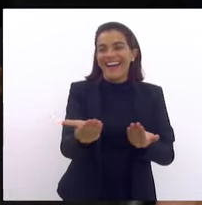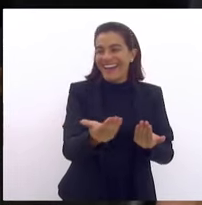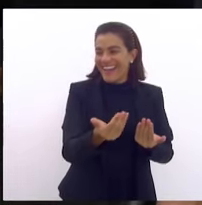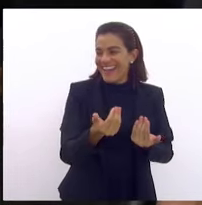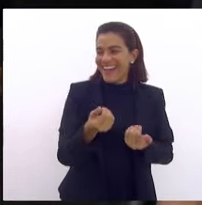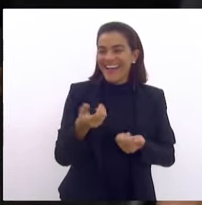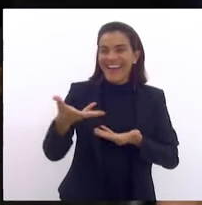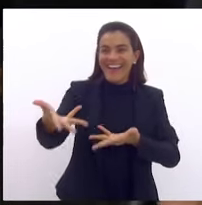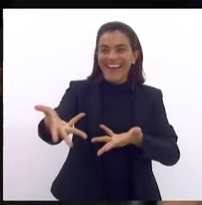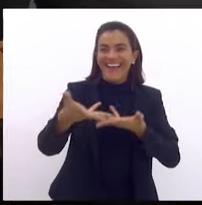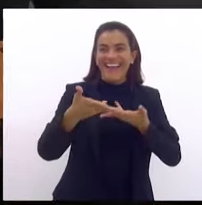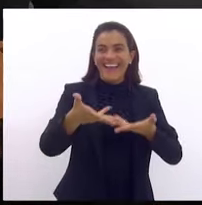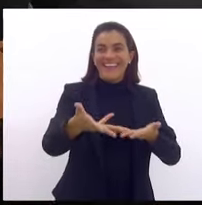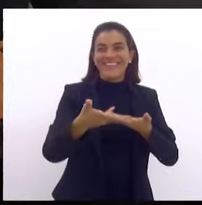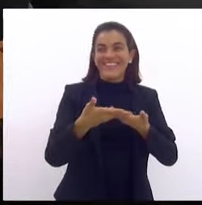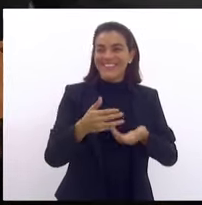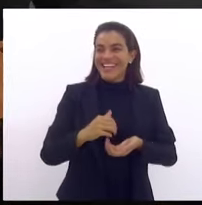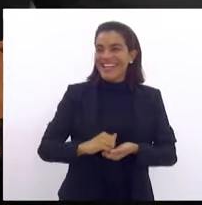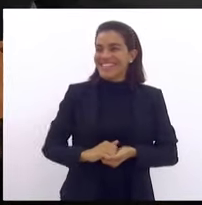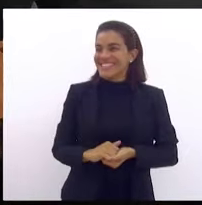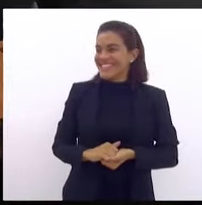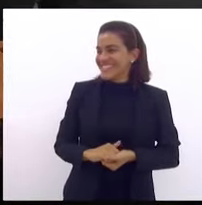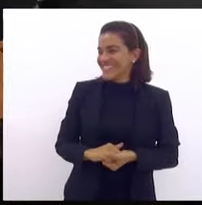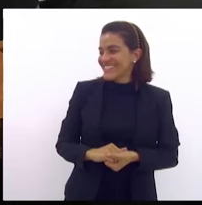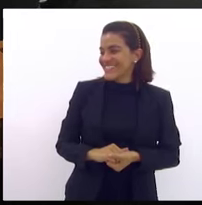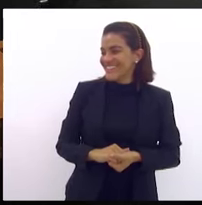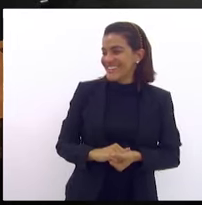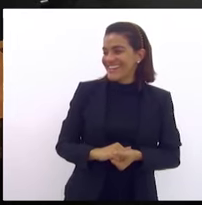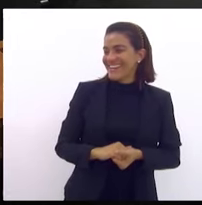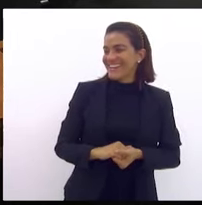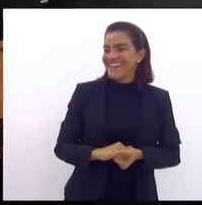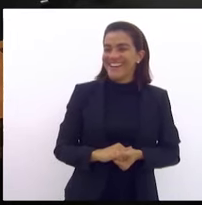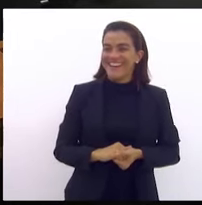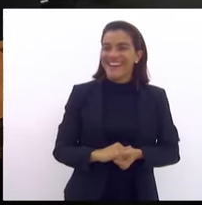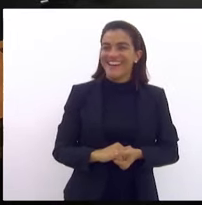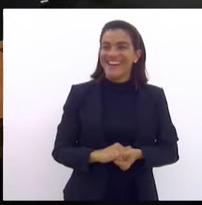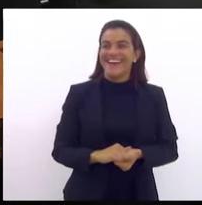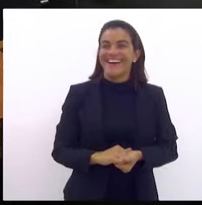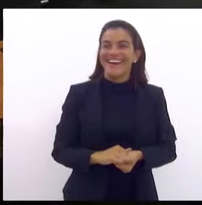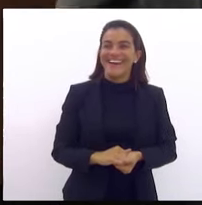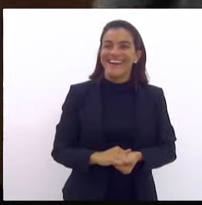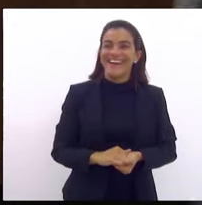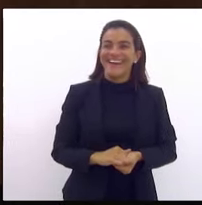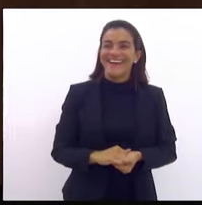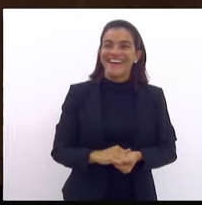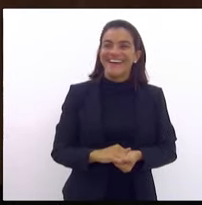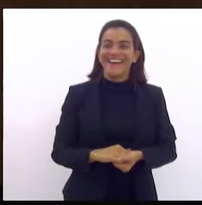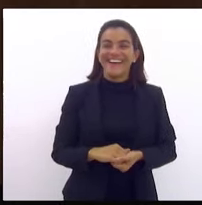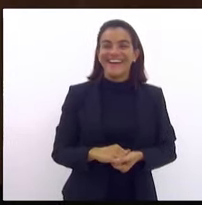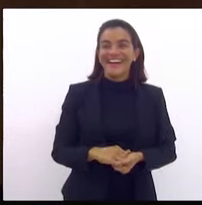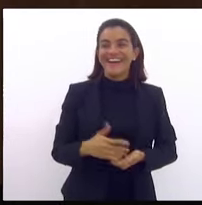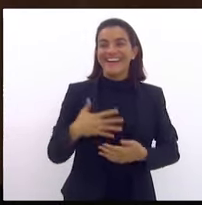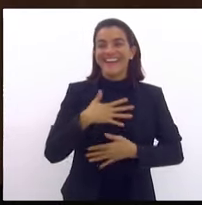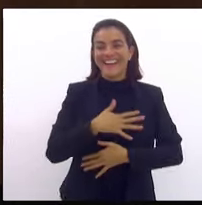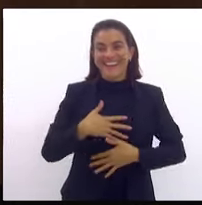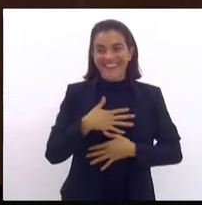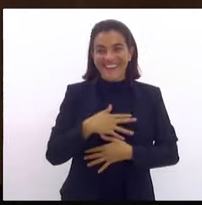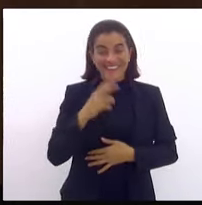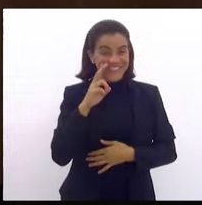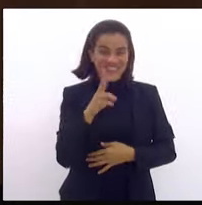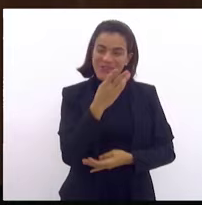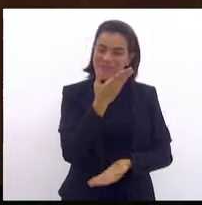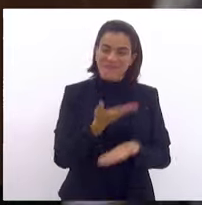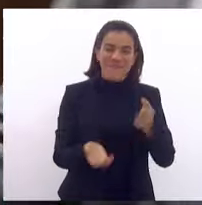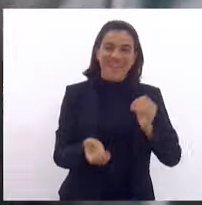com todos os deputados da casa. Pode seguir, Chico, por favor. Eu gosto de ver, presidente, que o senhor não perde